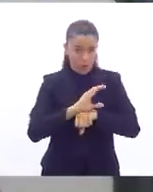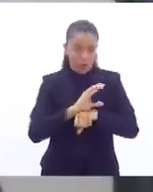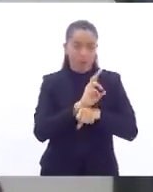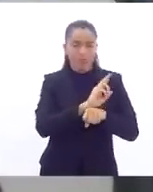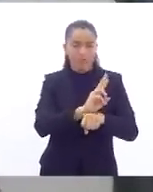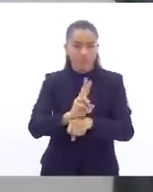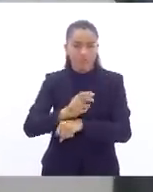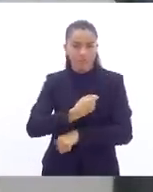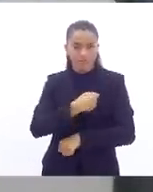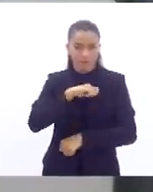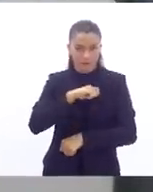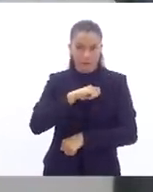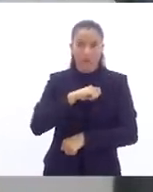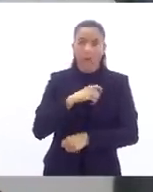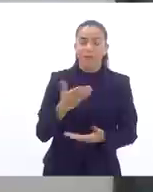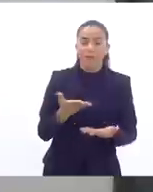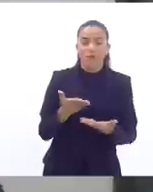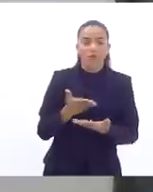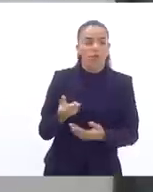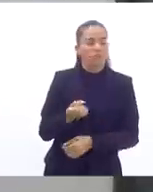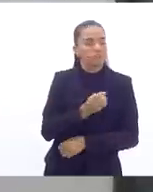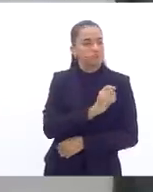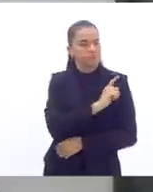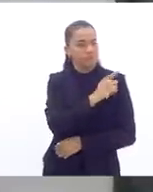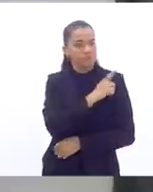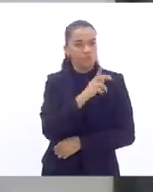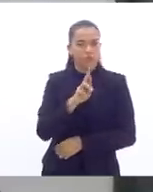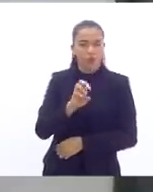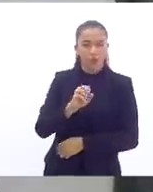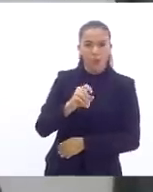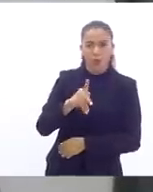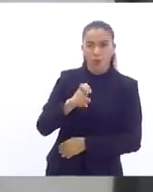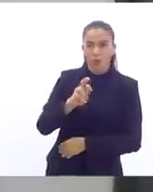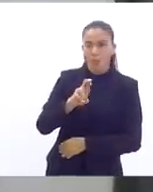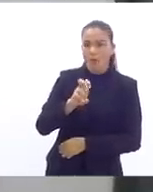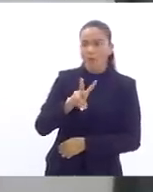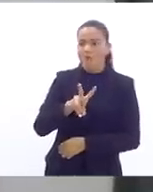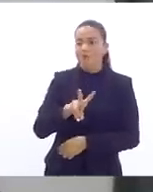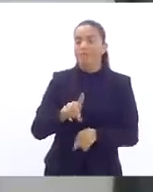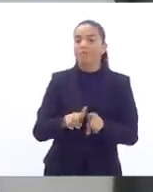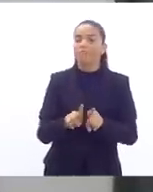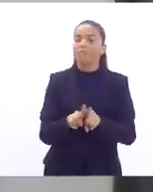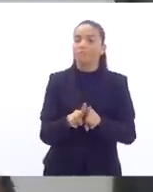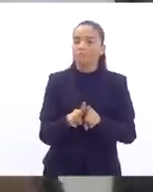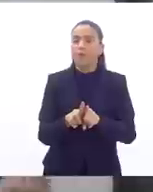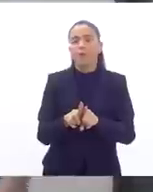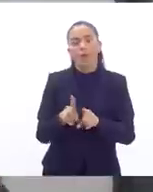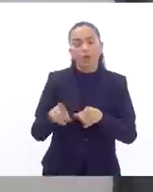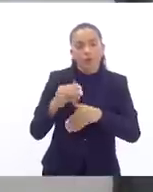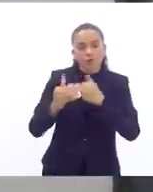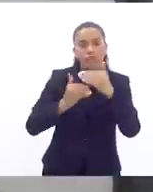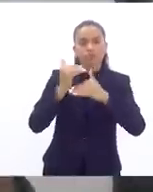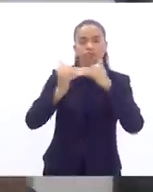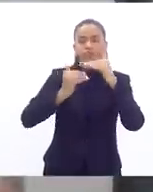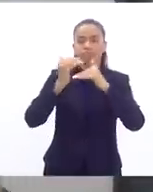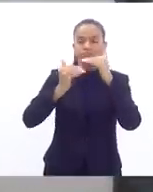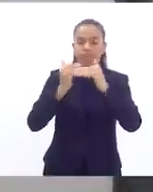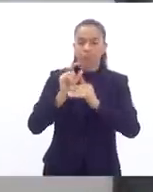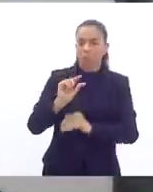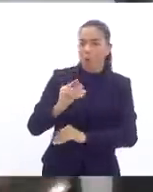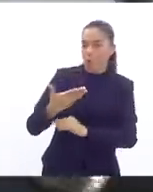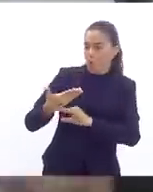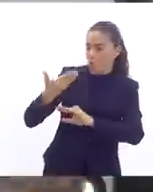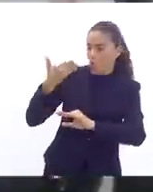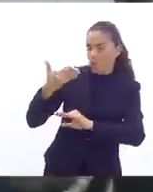gestão do Rio previdência é recente o próprio conselho fiscal também de uma nova construção já há pouco tempo